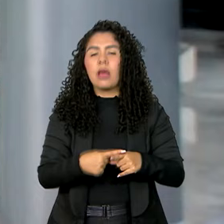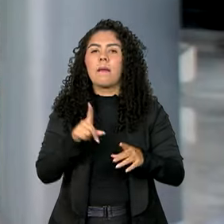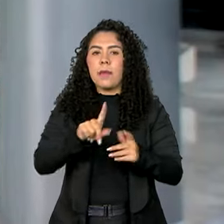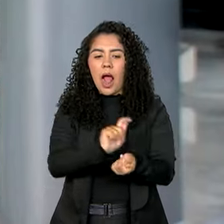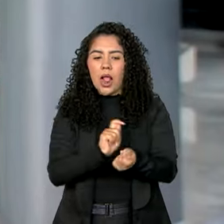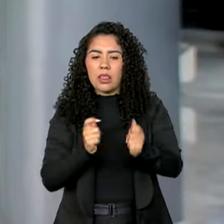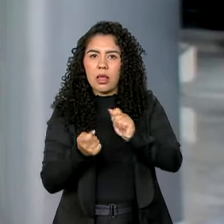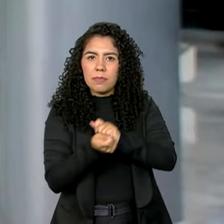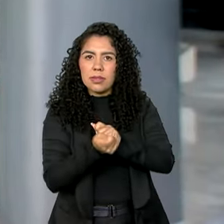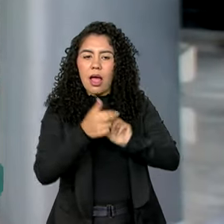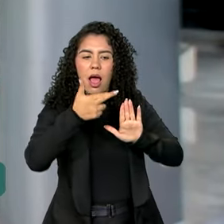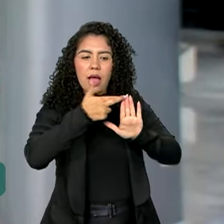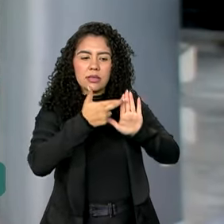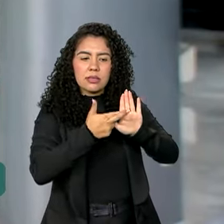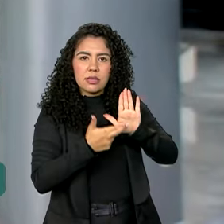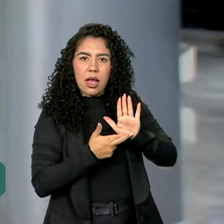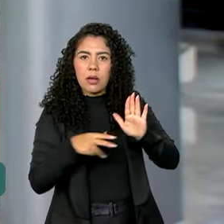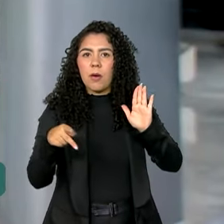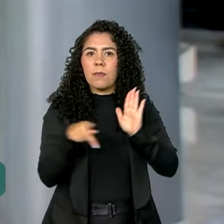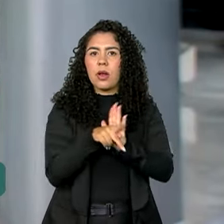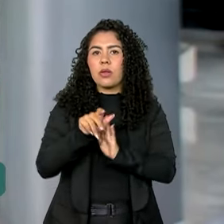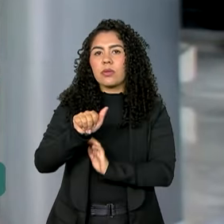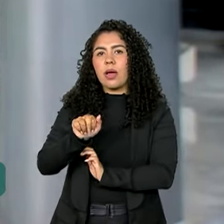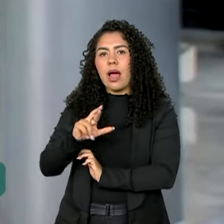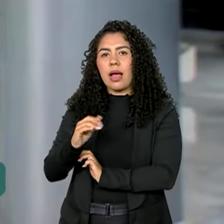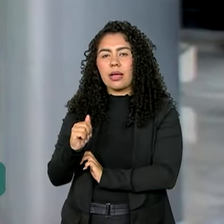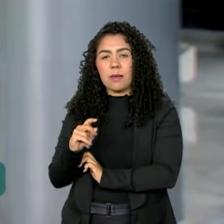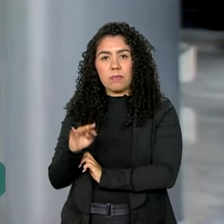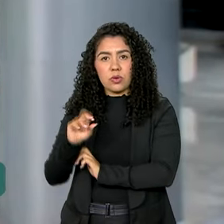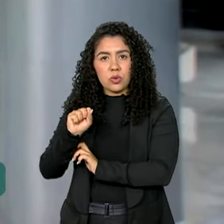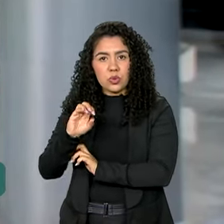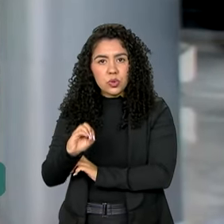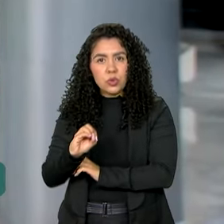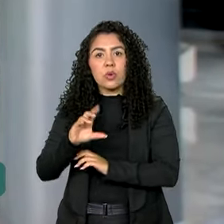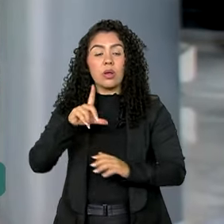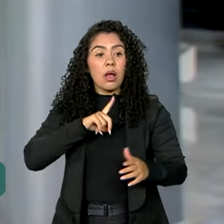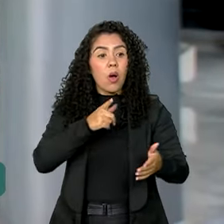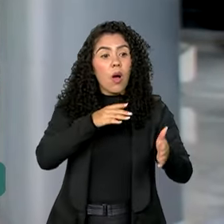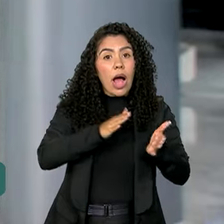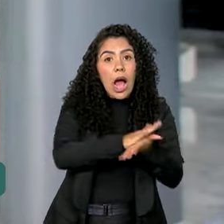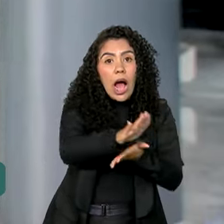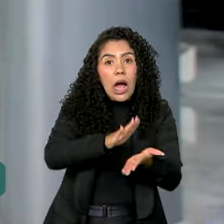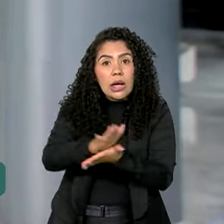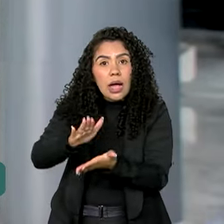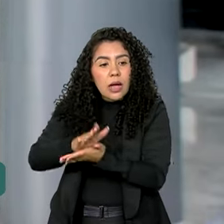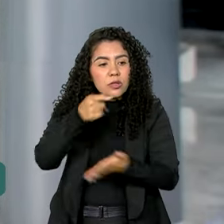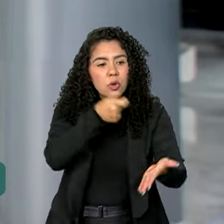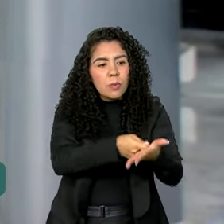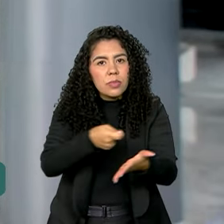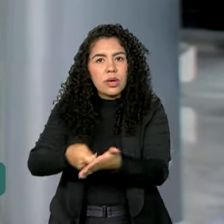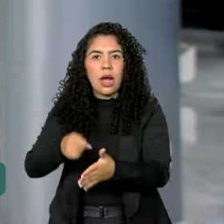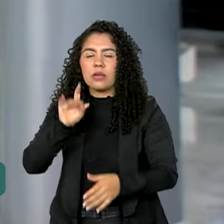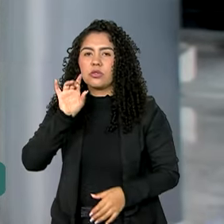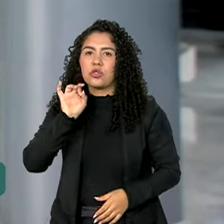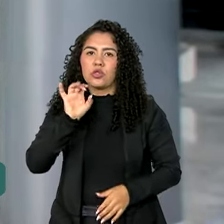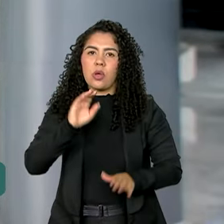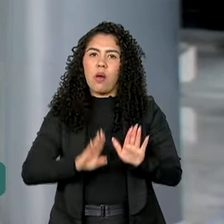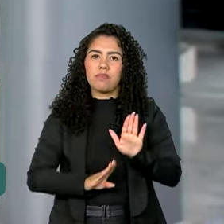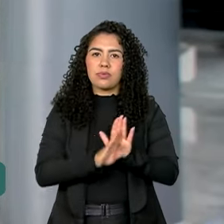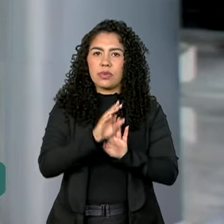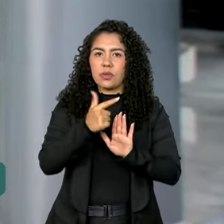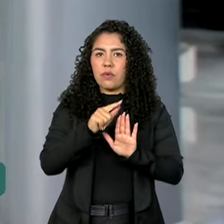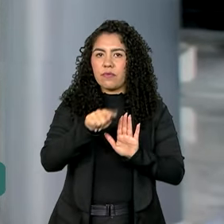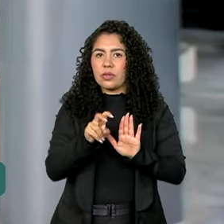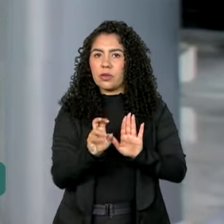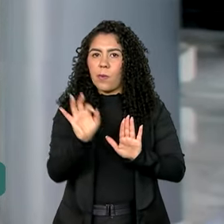regras do arcabouço fiscal que determina que os gastos obrigatórios só podem crescer até 2,5% ao